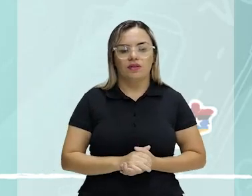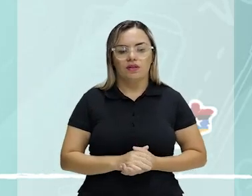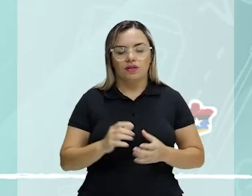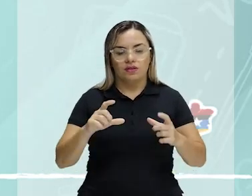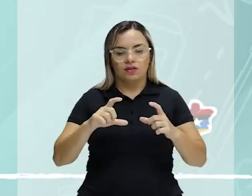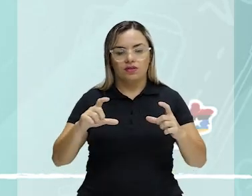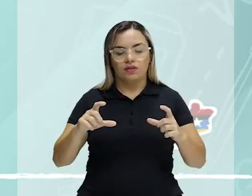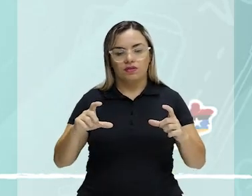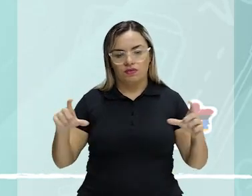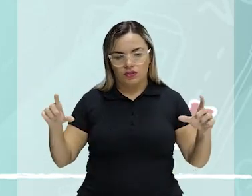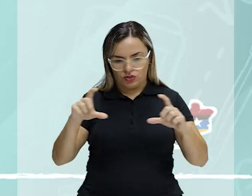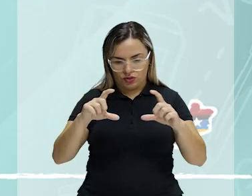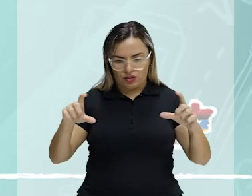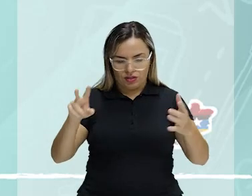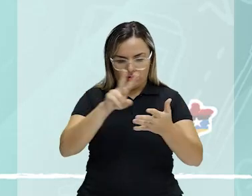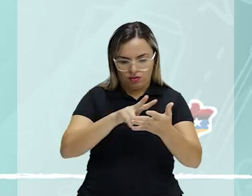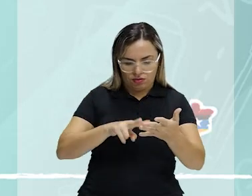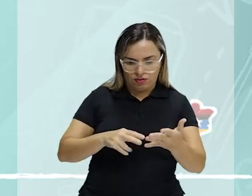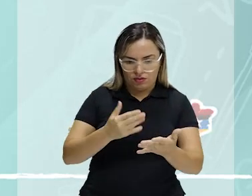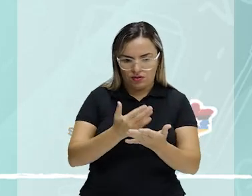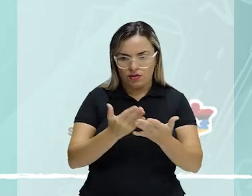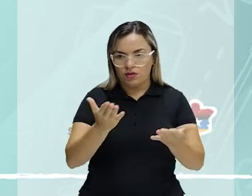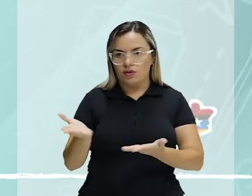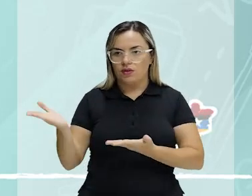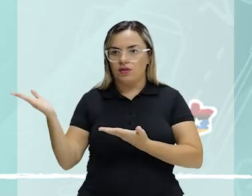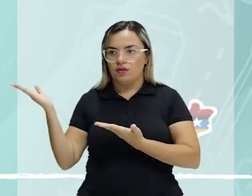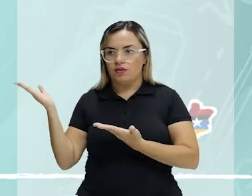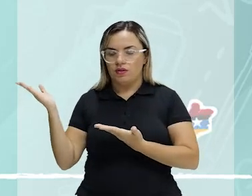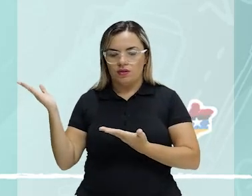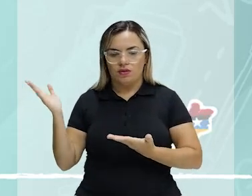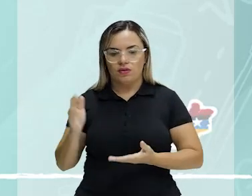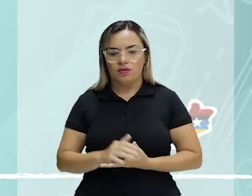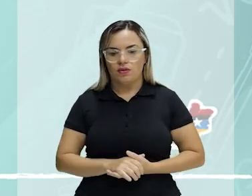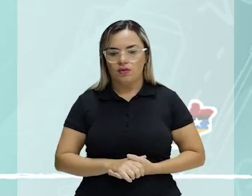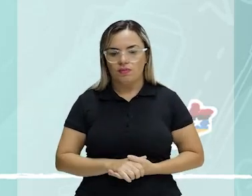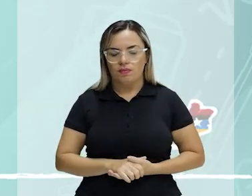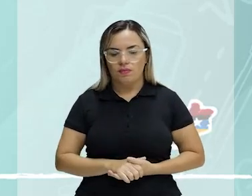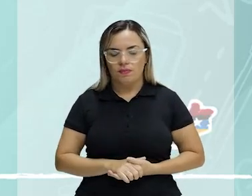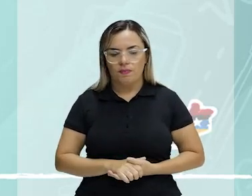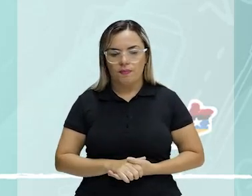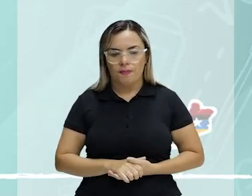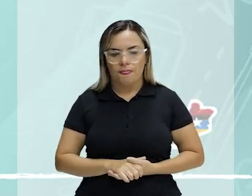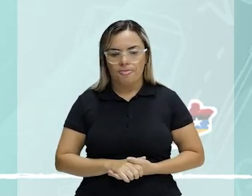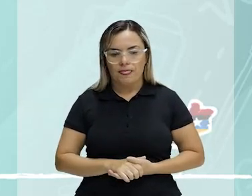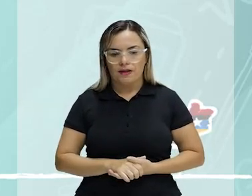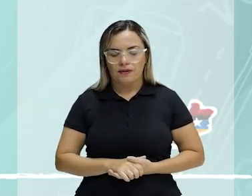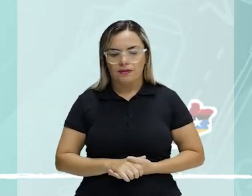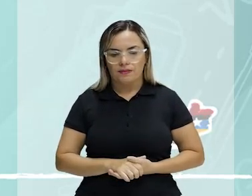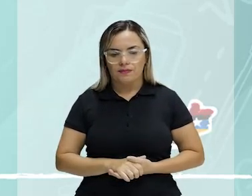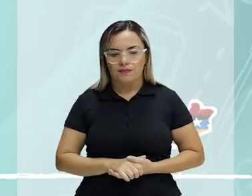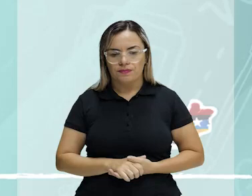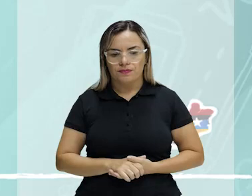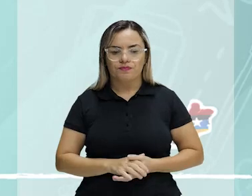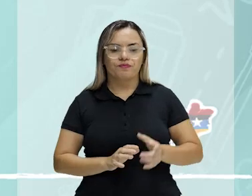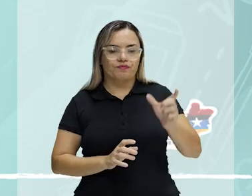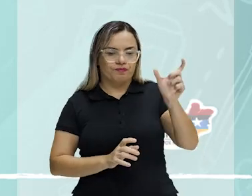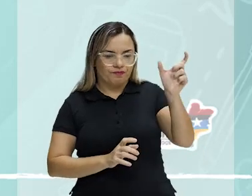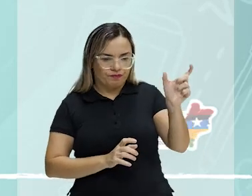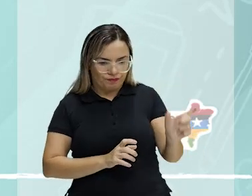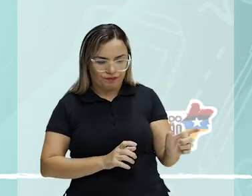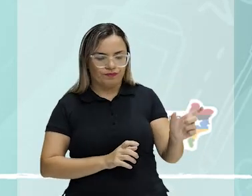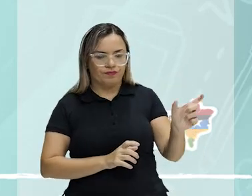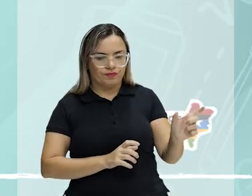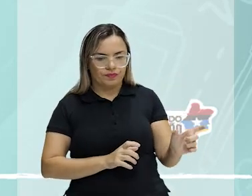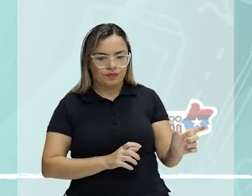orações substantivas, que são aquelas que possuem, em relação à oração principal, função, como eu já disse, de sujeito, de objeto